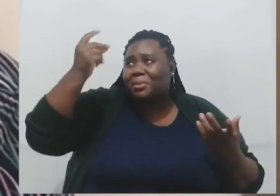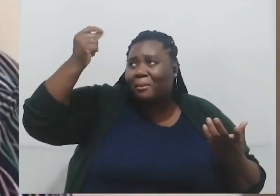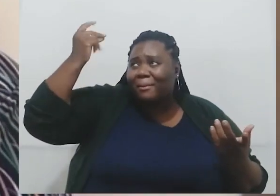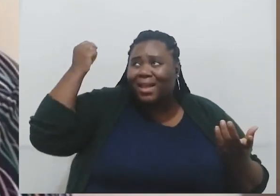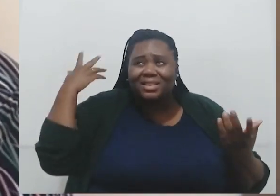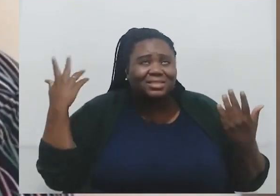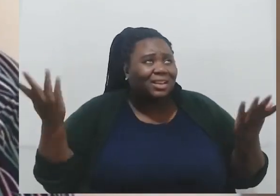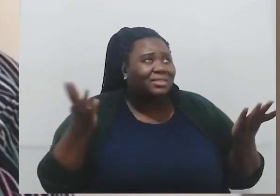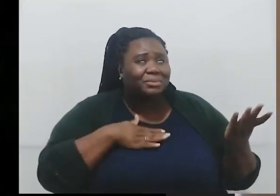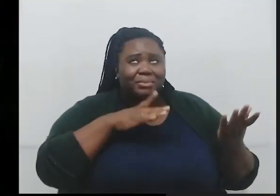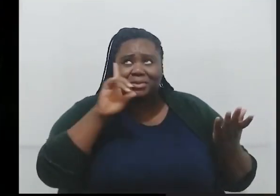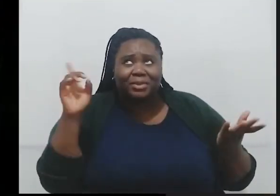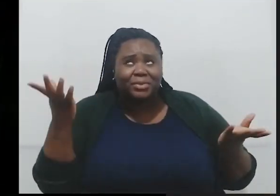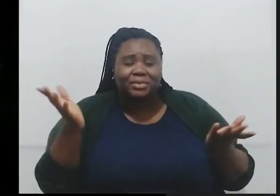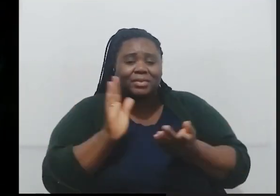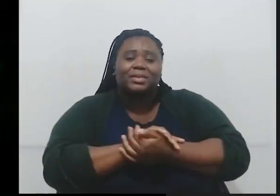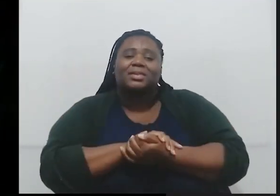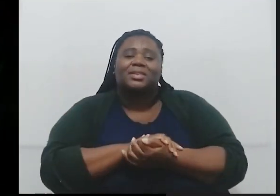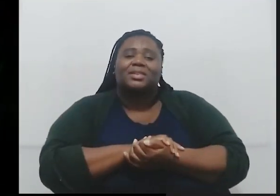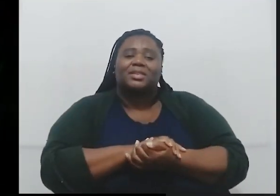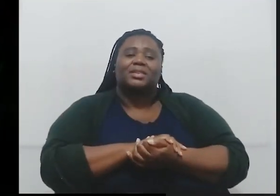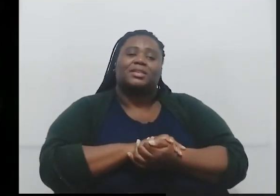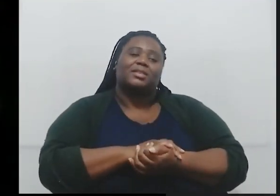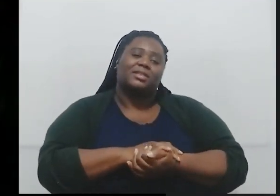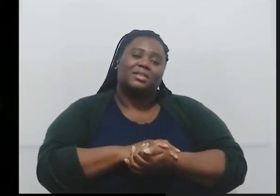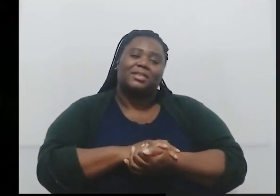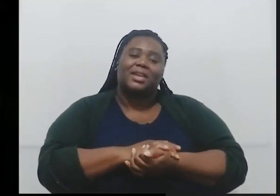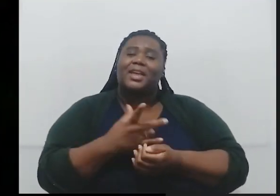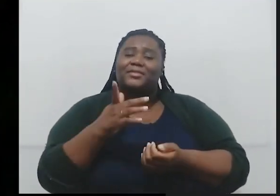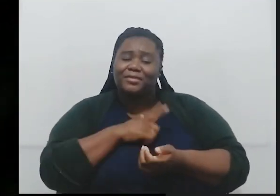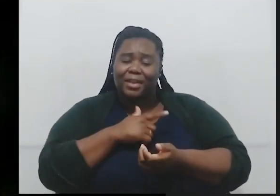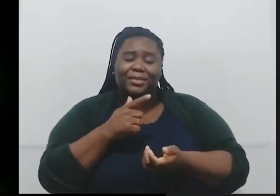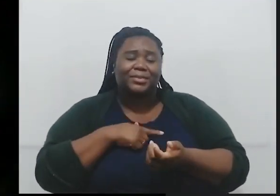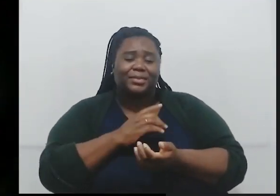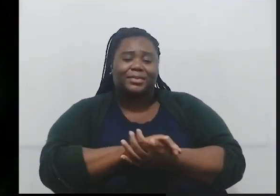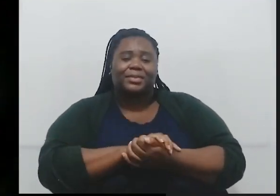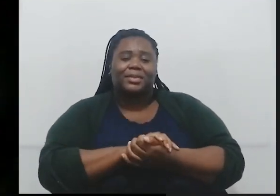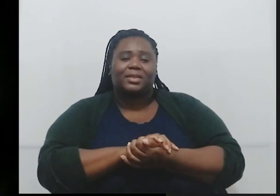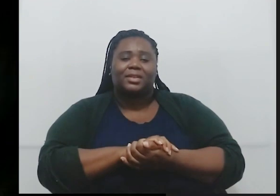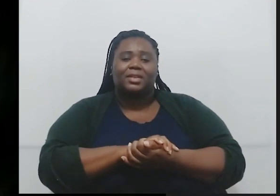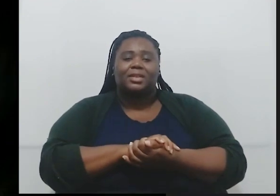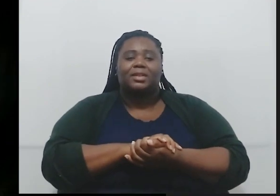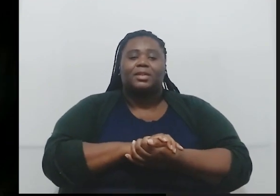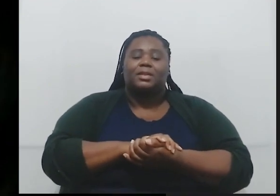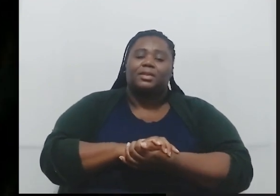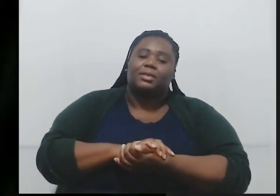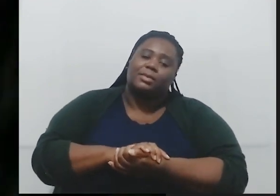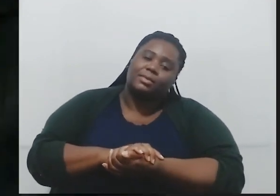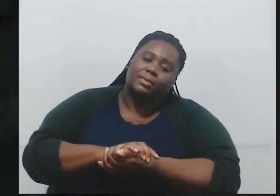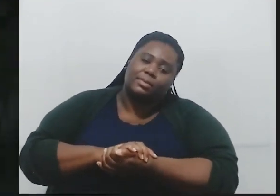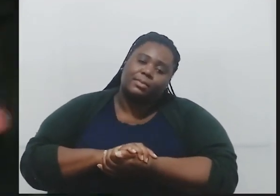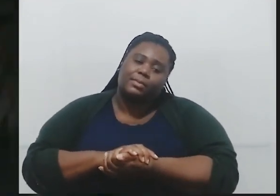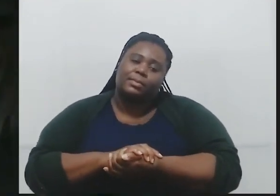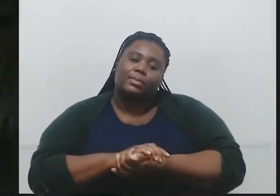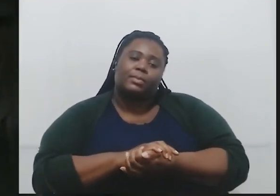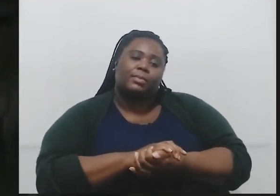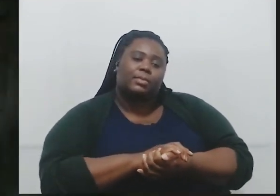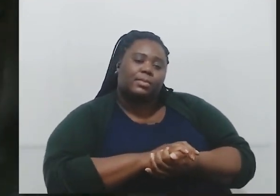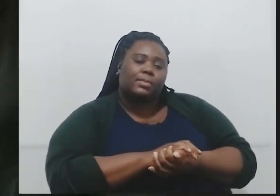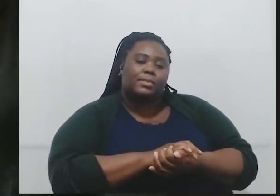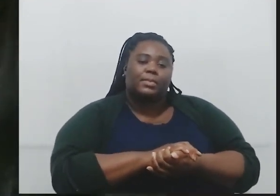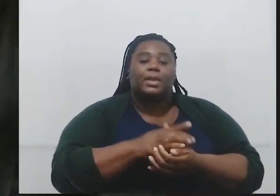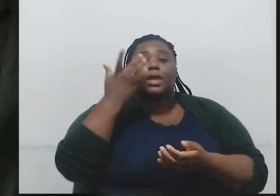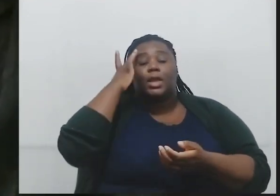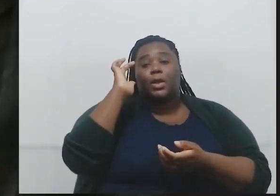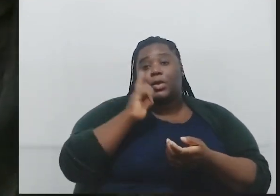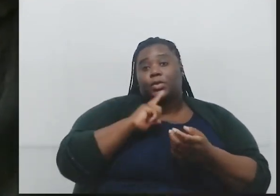o ridículo mesmo. Mas é isso, eu acho que eu tenho uma coisa a meu favor, além de todas as coisas que são de